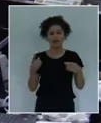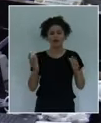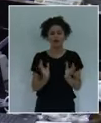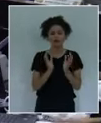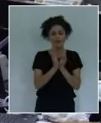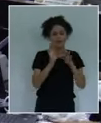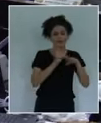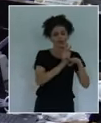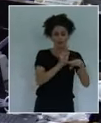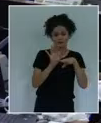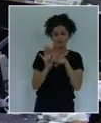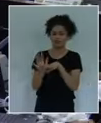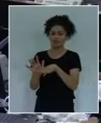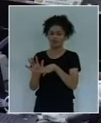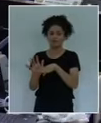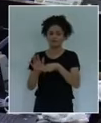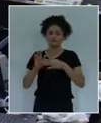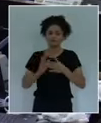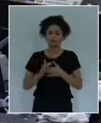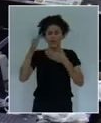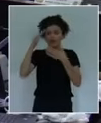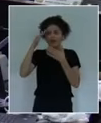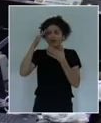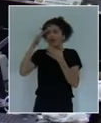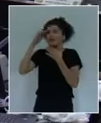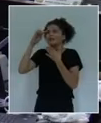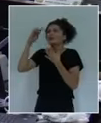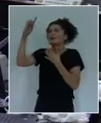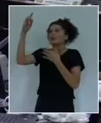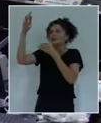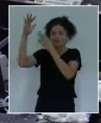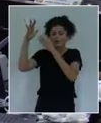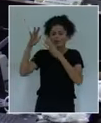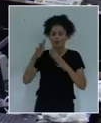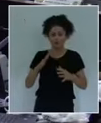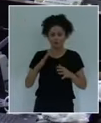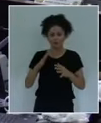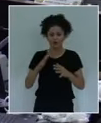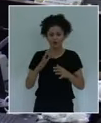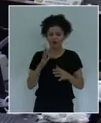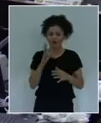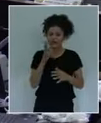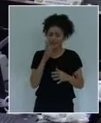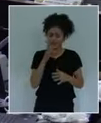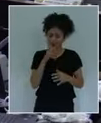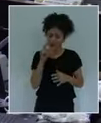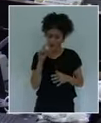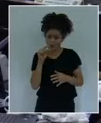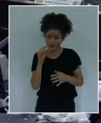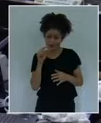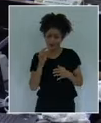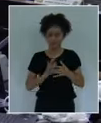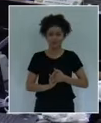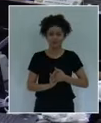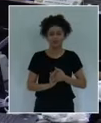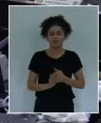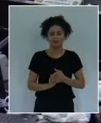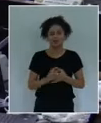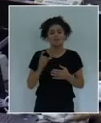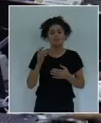abençoe que não demore muito, mesmo a gente sabendo que a licitação traz a demora para qualquer coisa que vai acontecer. Que as pessoas tenham um